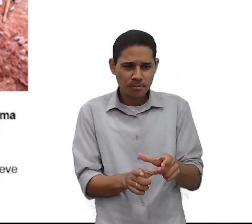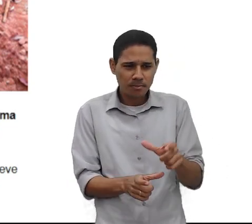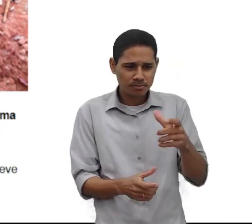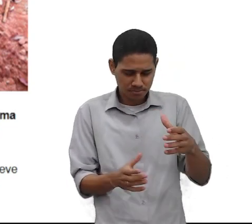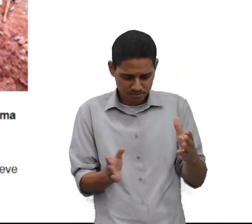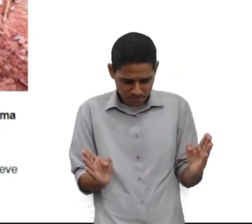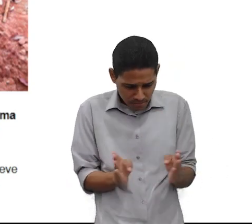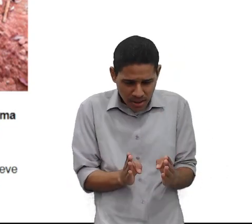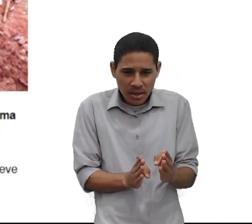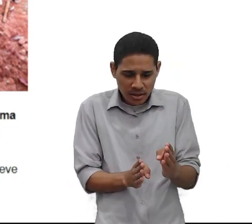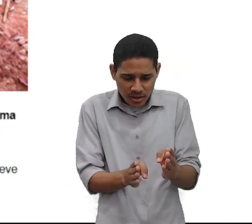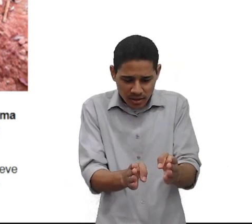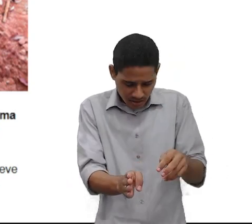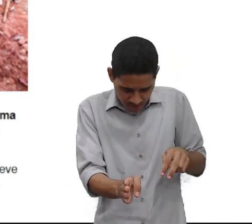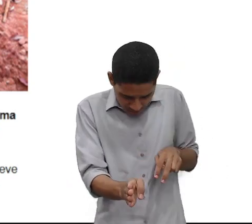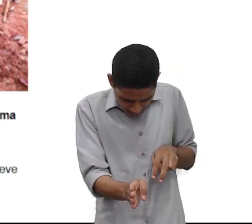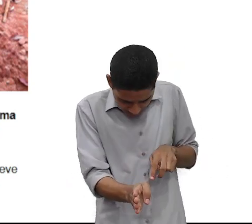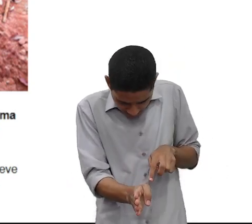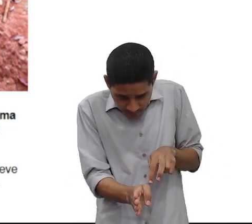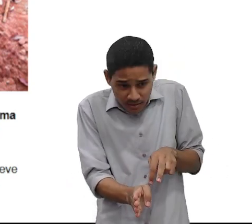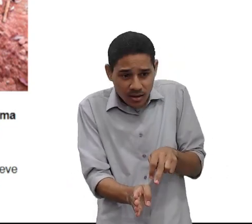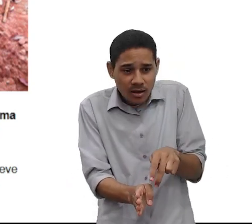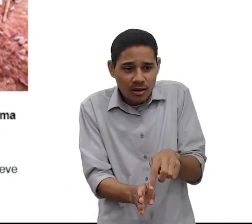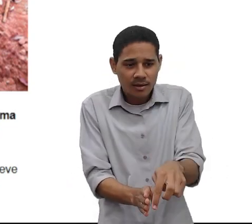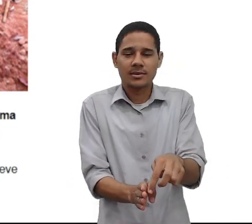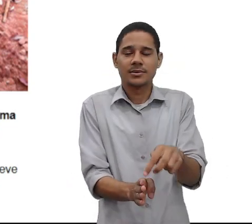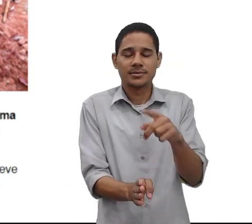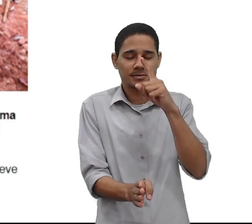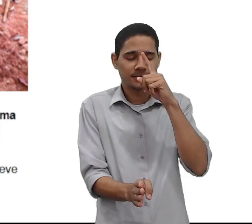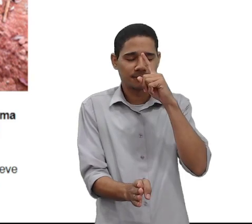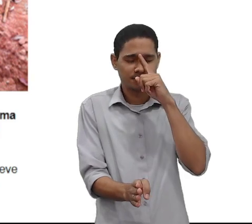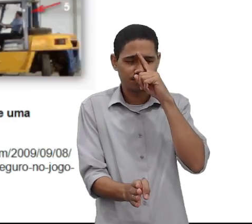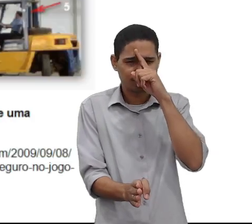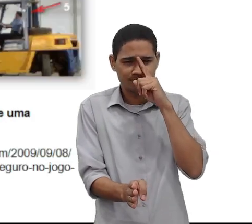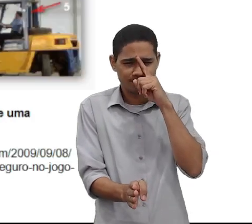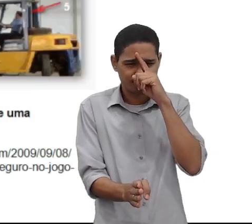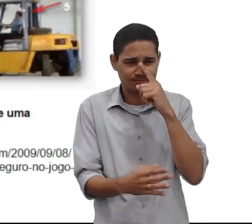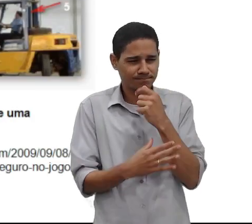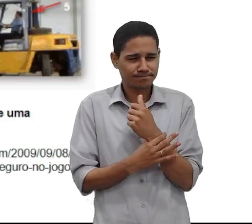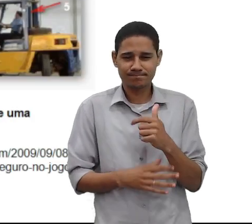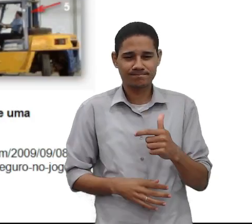curta. Então, são condições inseguras em um ambiente de trabalho.